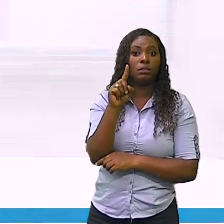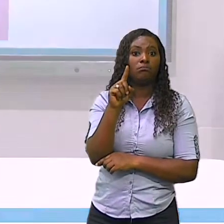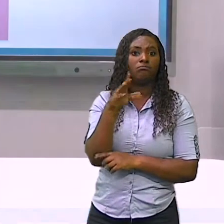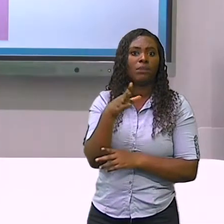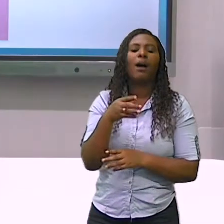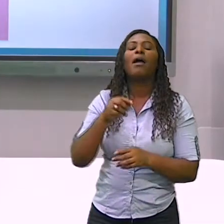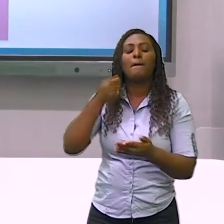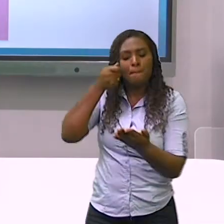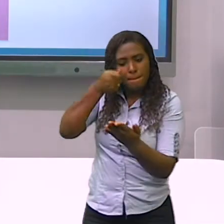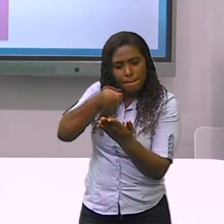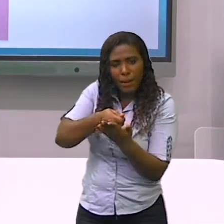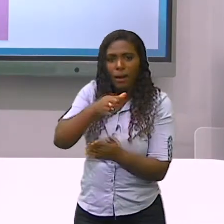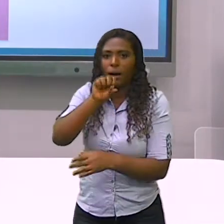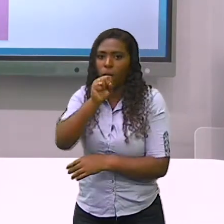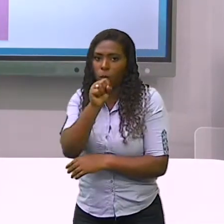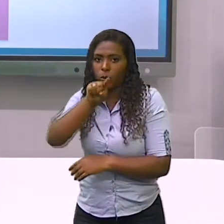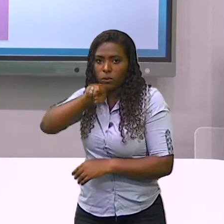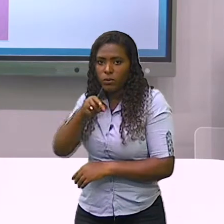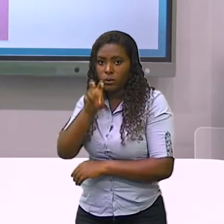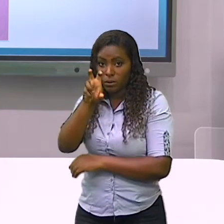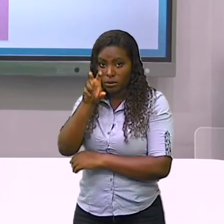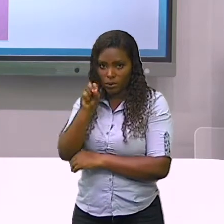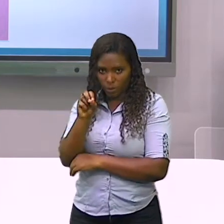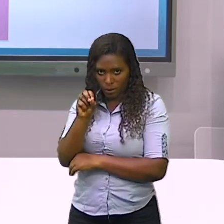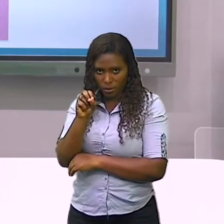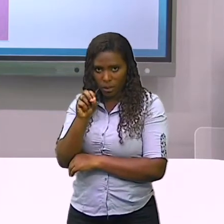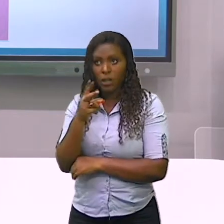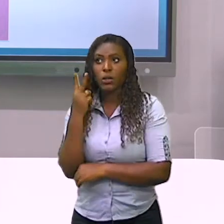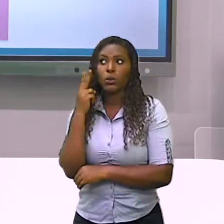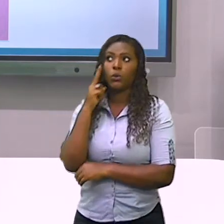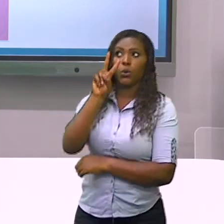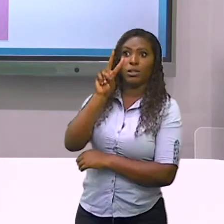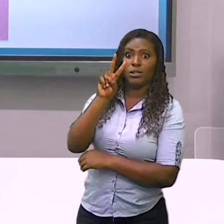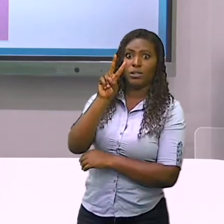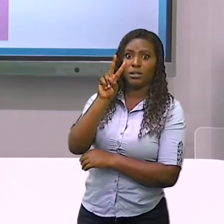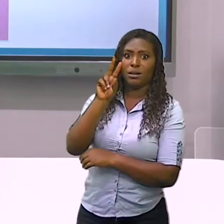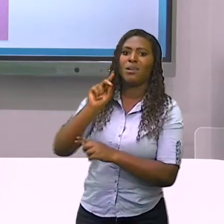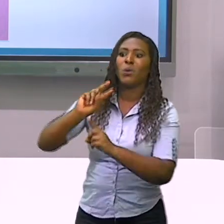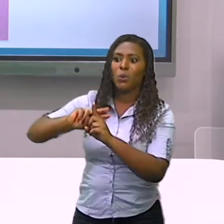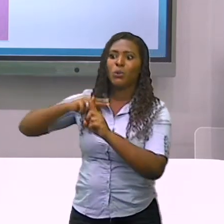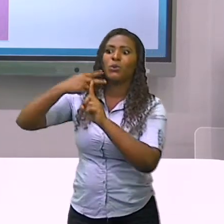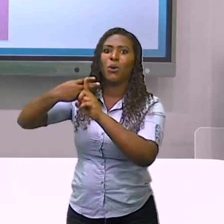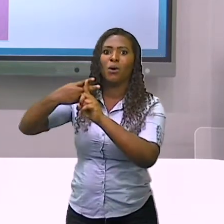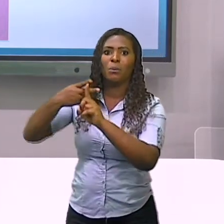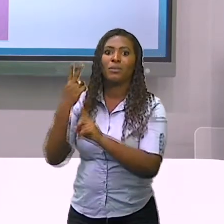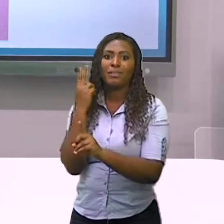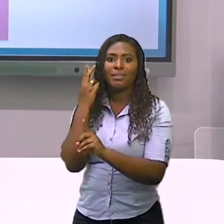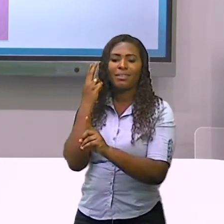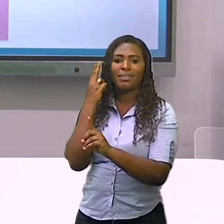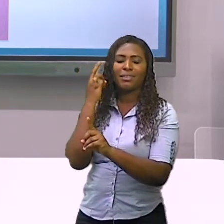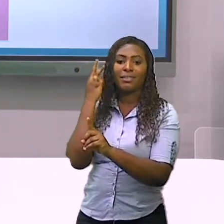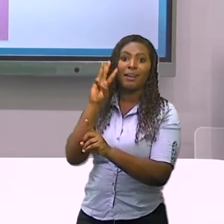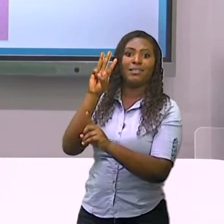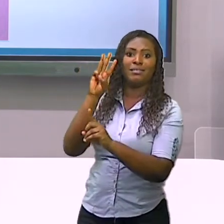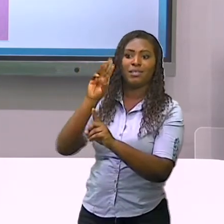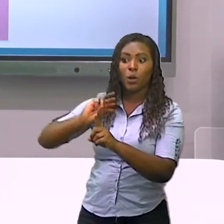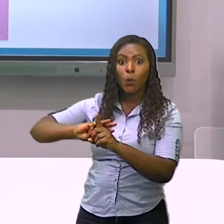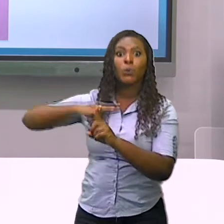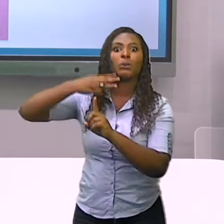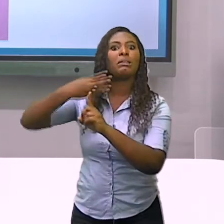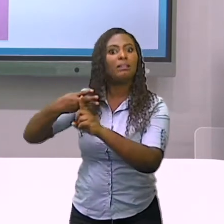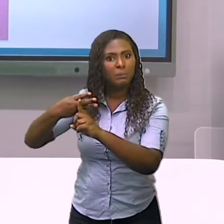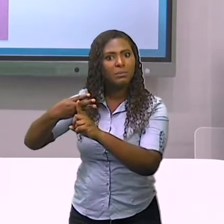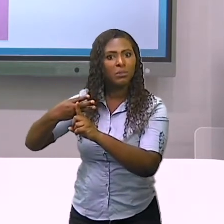dias. Então, nós vamos ter uma taxa de R$15 mais